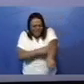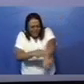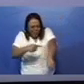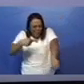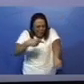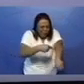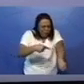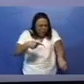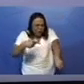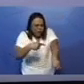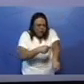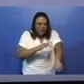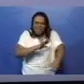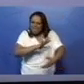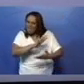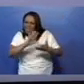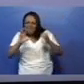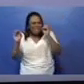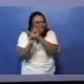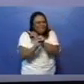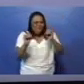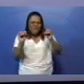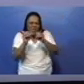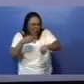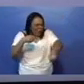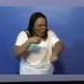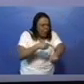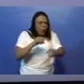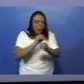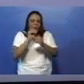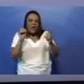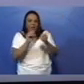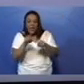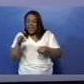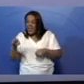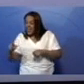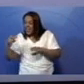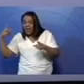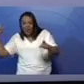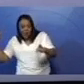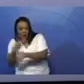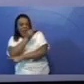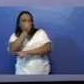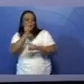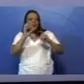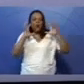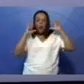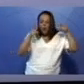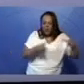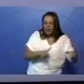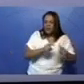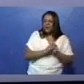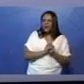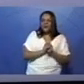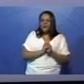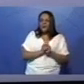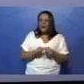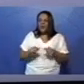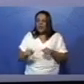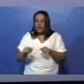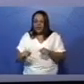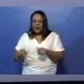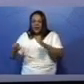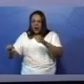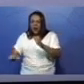nem flecha, nem lança, nem nada. E aí, ele conseguiu vencer esse leão, nós vamos falar daqui a pouquinho. No último, a gente tem o primeiro filme